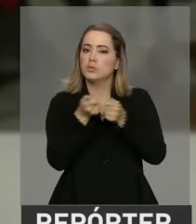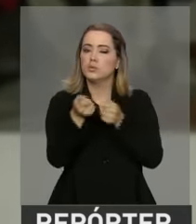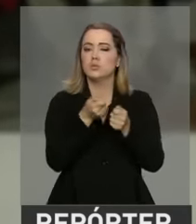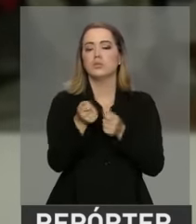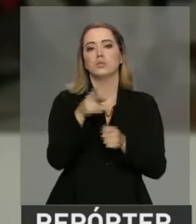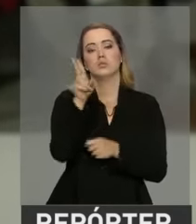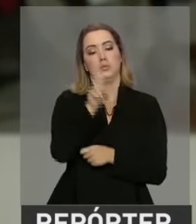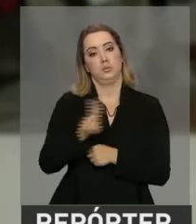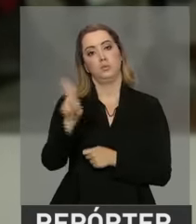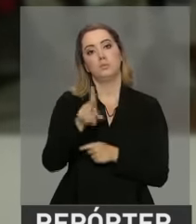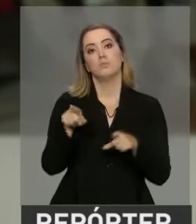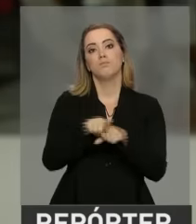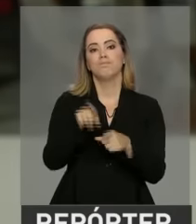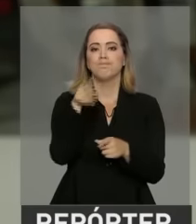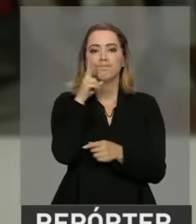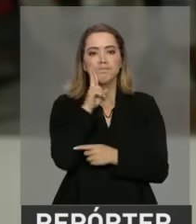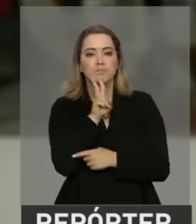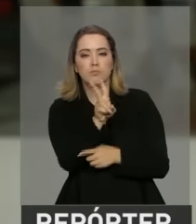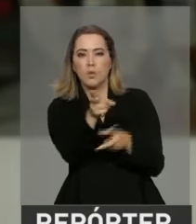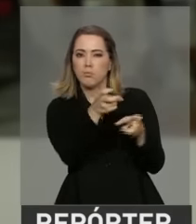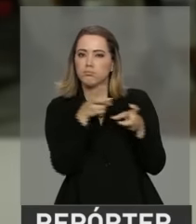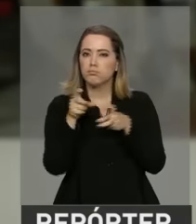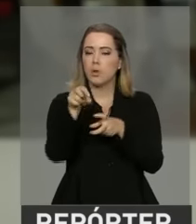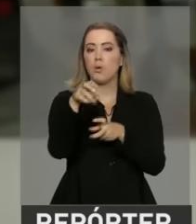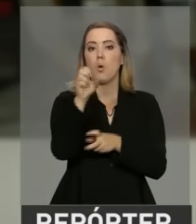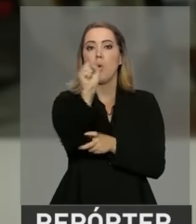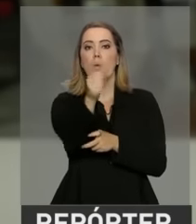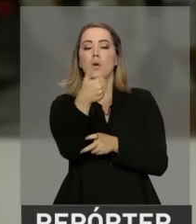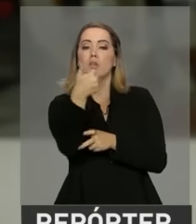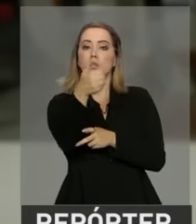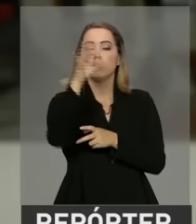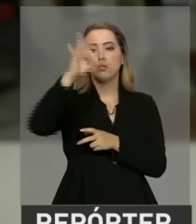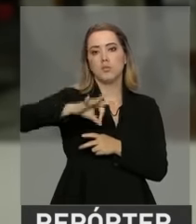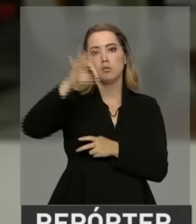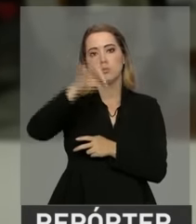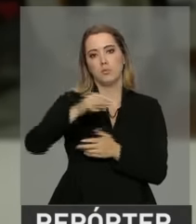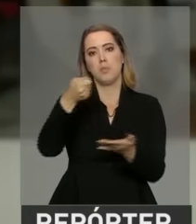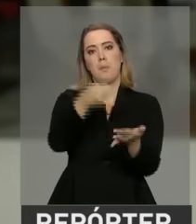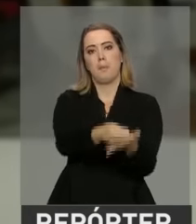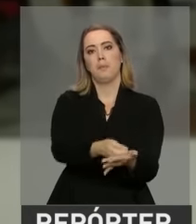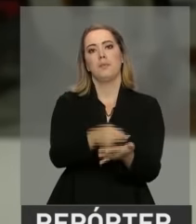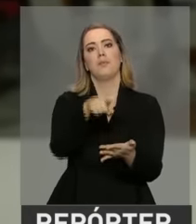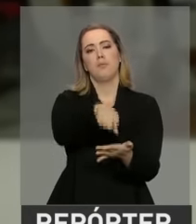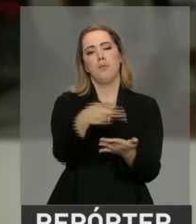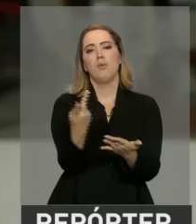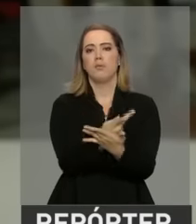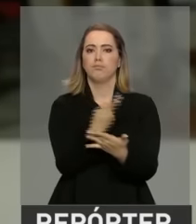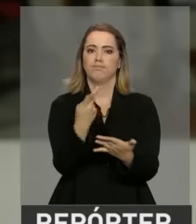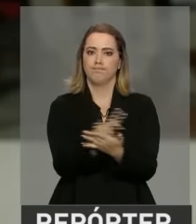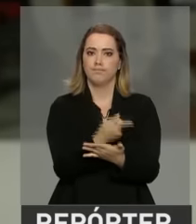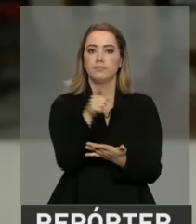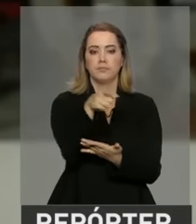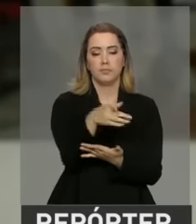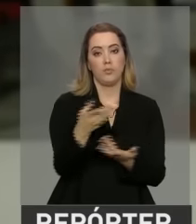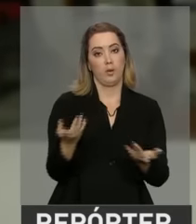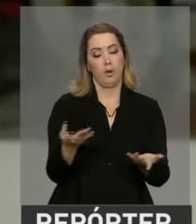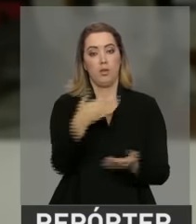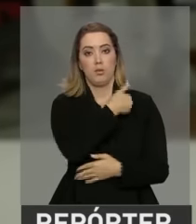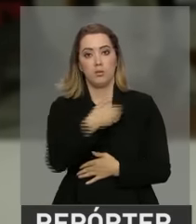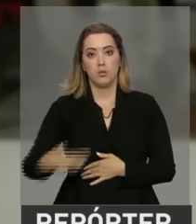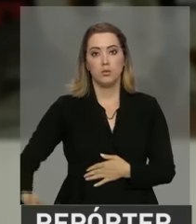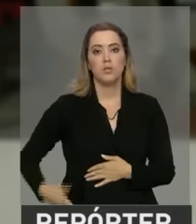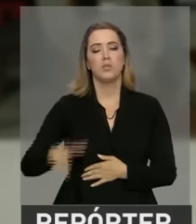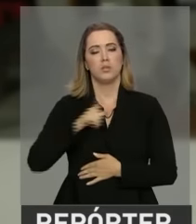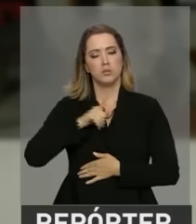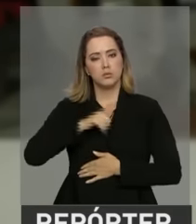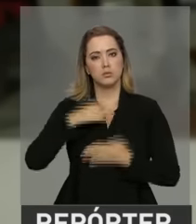União constatou que deste total 81% dos benefícios estavam sendo pagos de maneira indevida e o governo